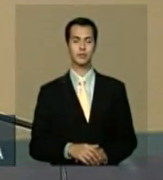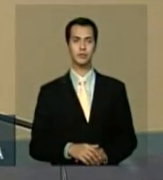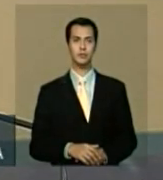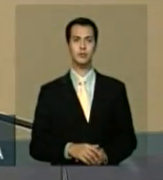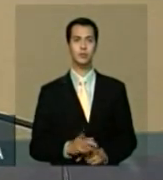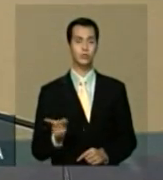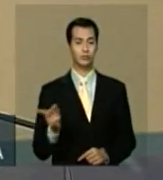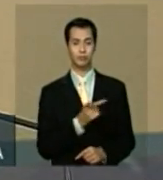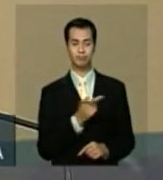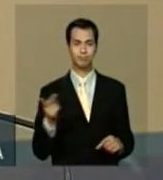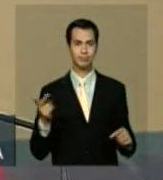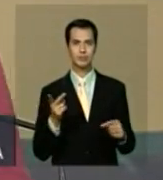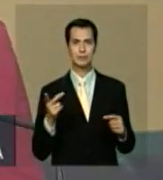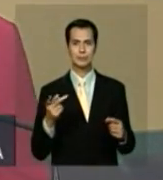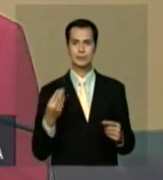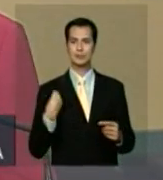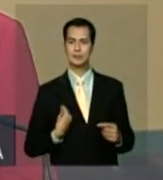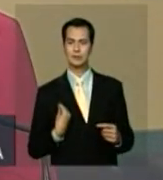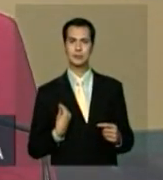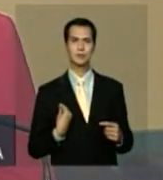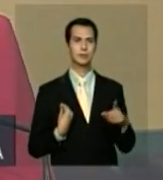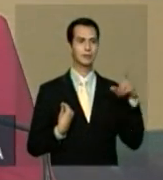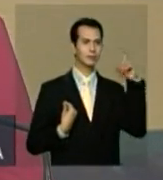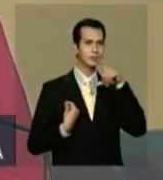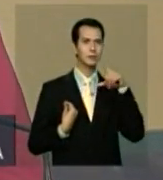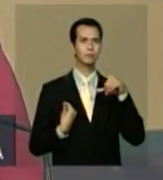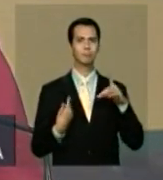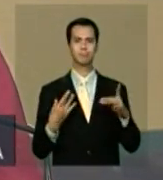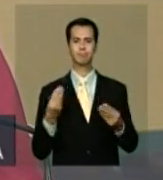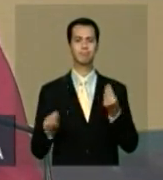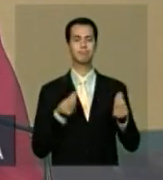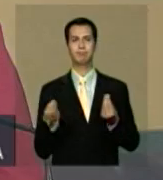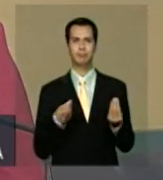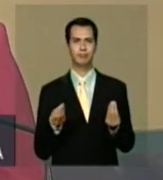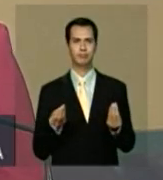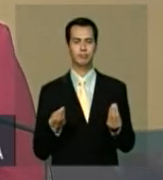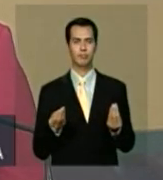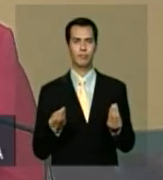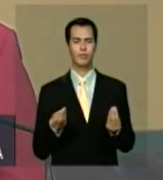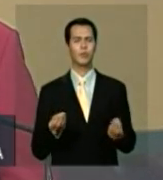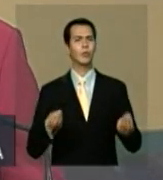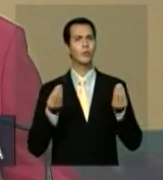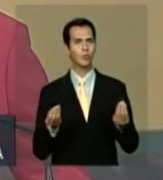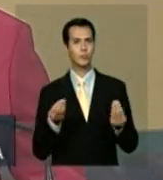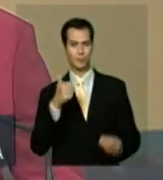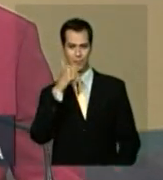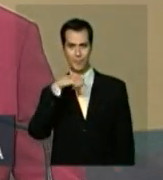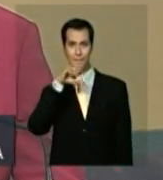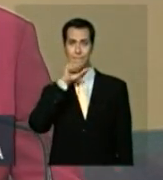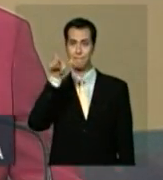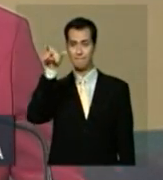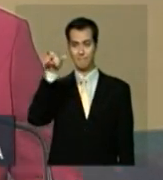se manifesta com toda a sua tragédia o absurdo que é uma mãe